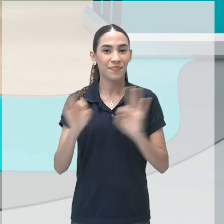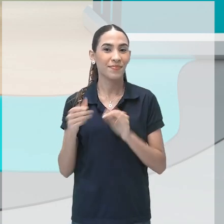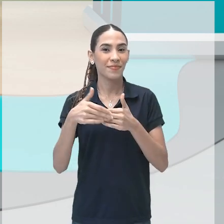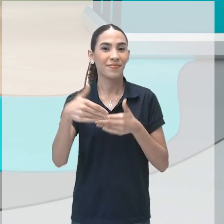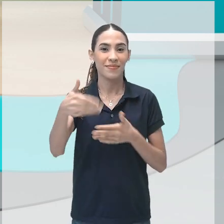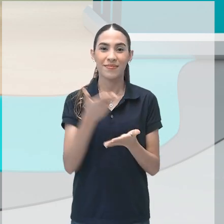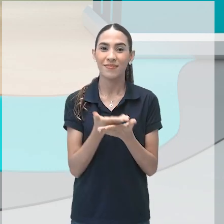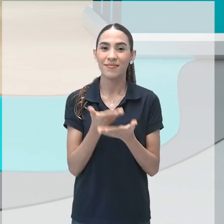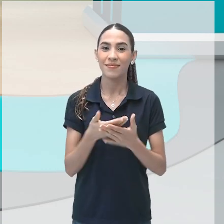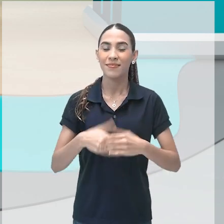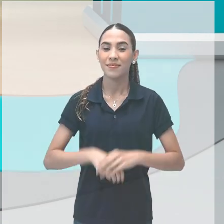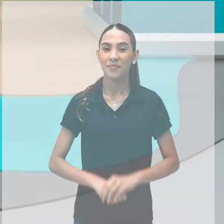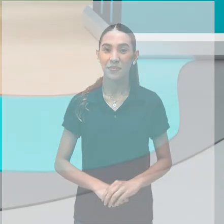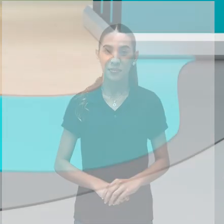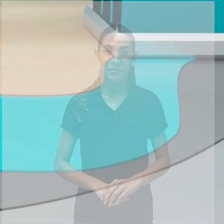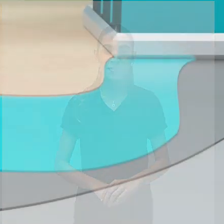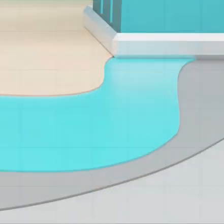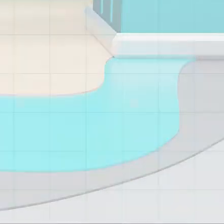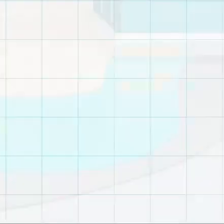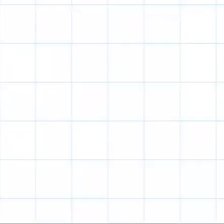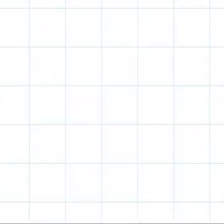comigo para a nossa aula.